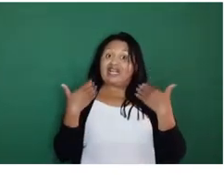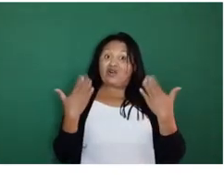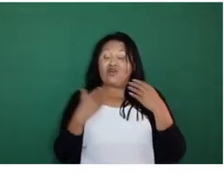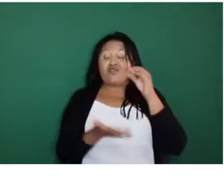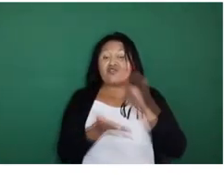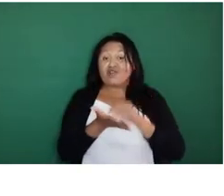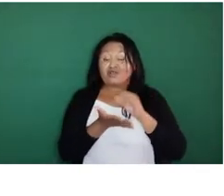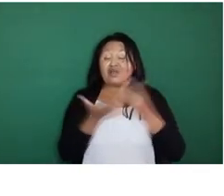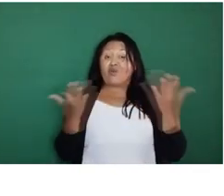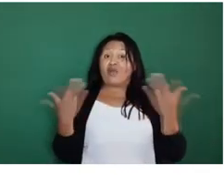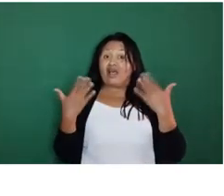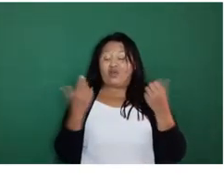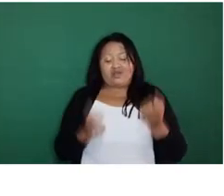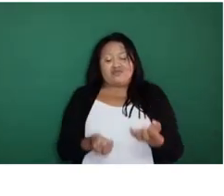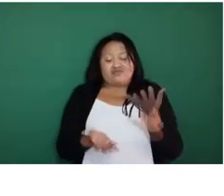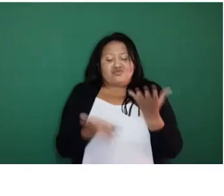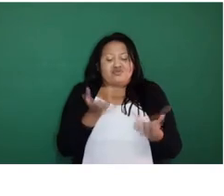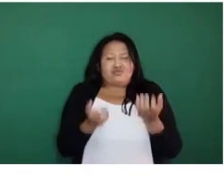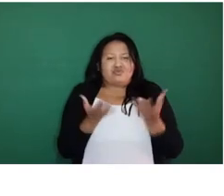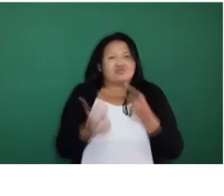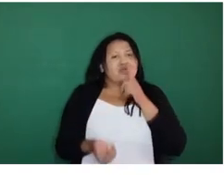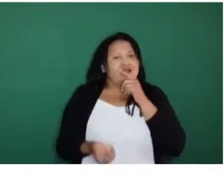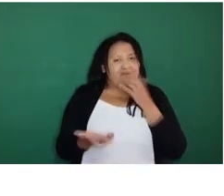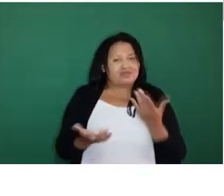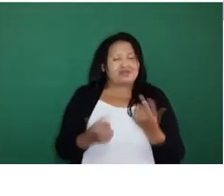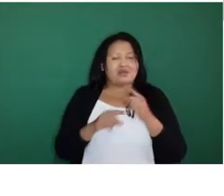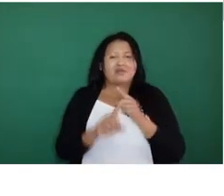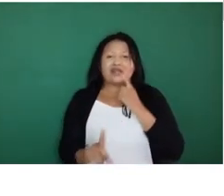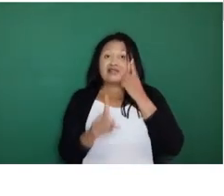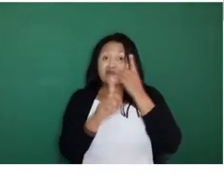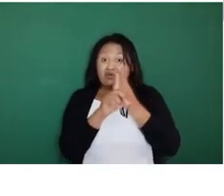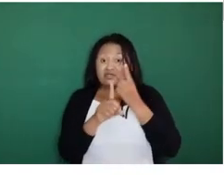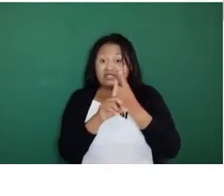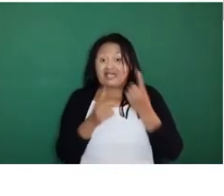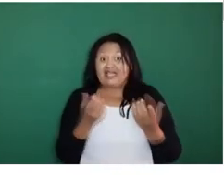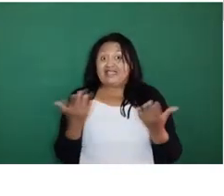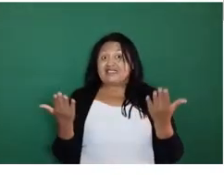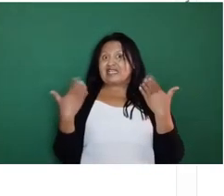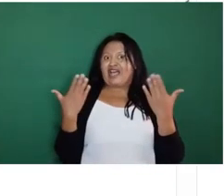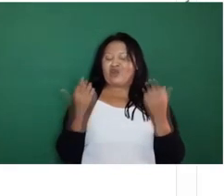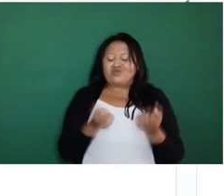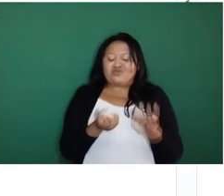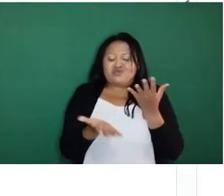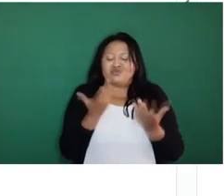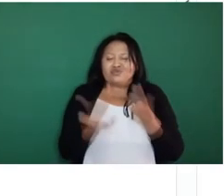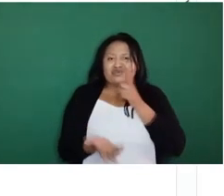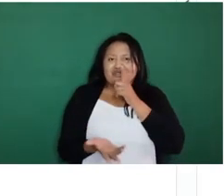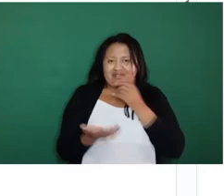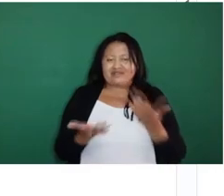calor de vaporização Então veja para a gente encontrar esse esse calor de vaporização